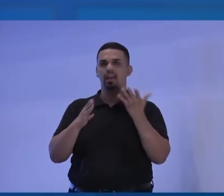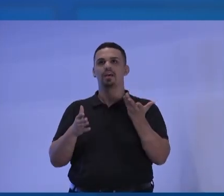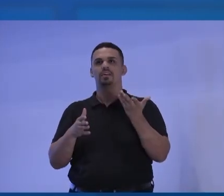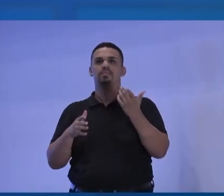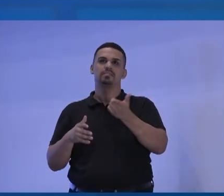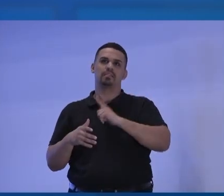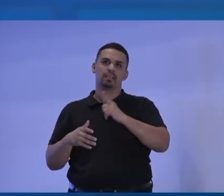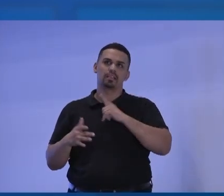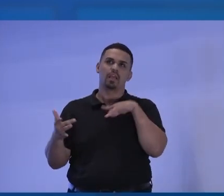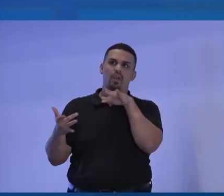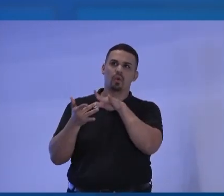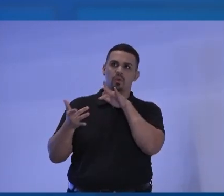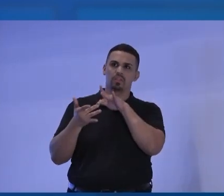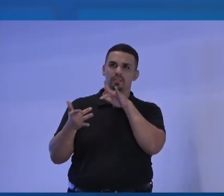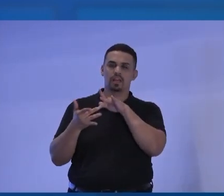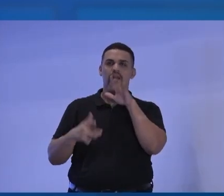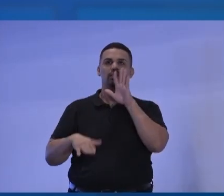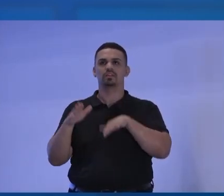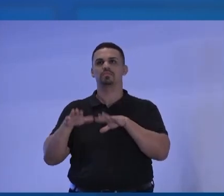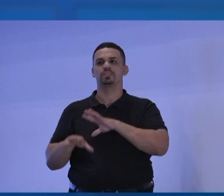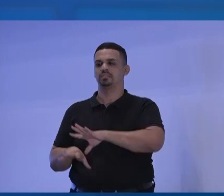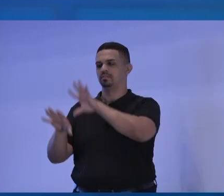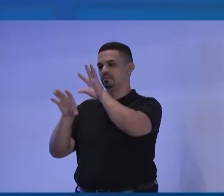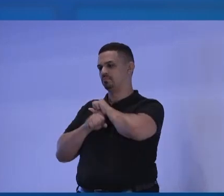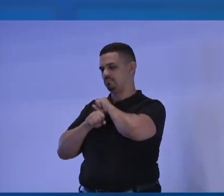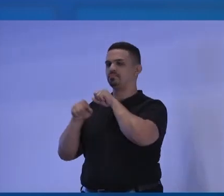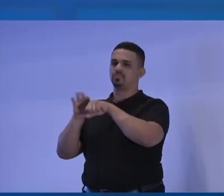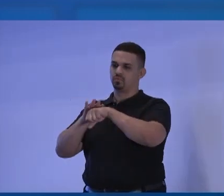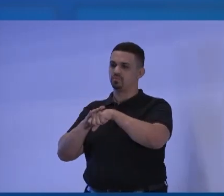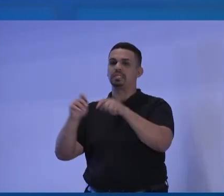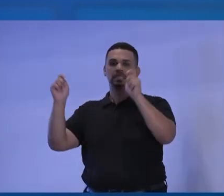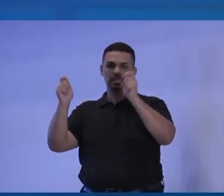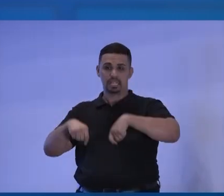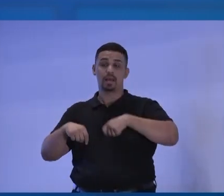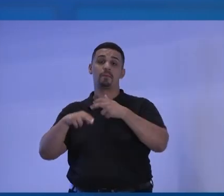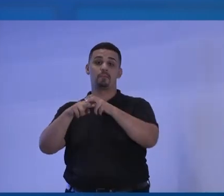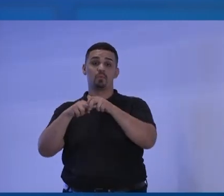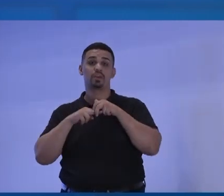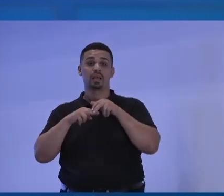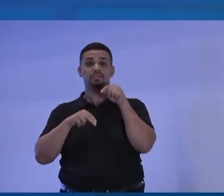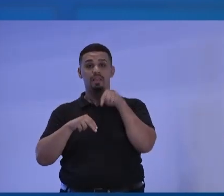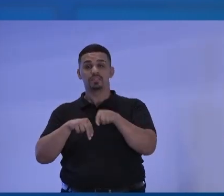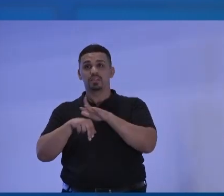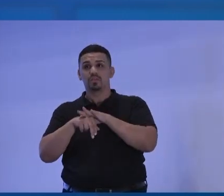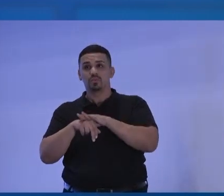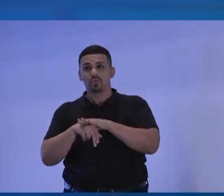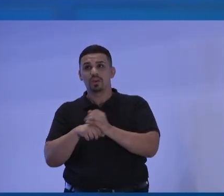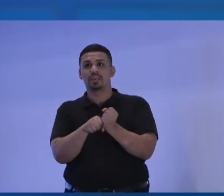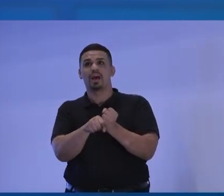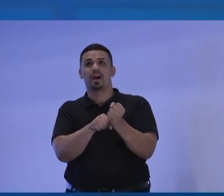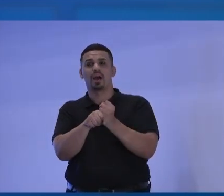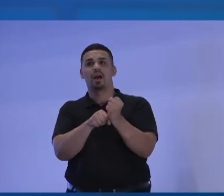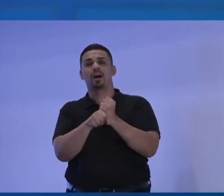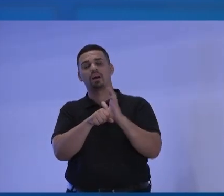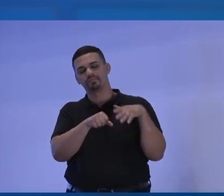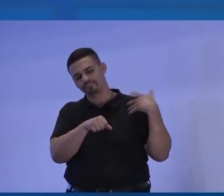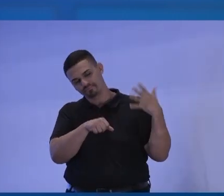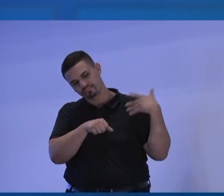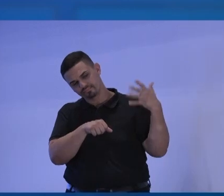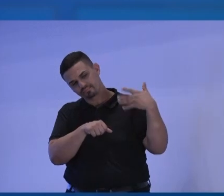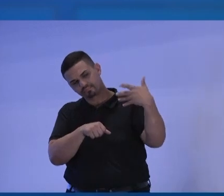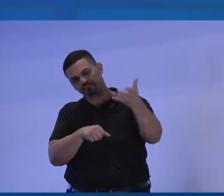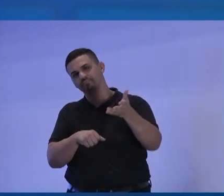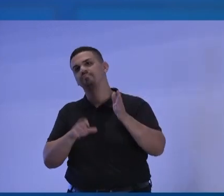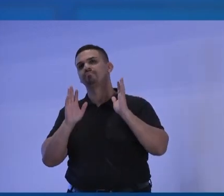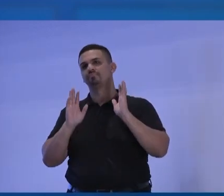contato prolongado, que acabam desenvolvendo a doença. A doença desenvolve-se normalmente anos depois da exposição.